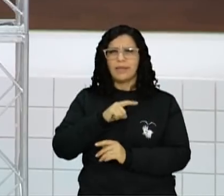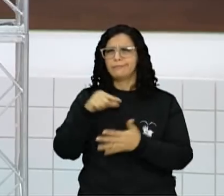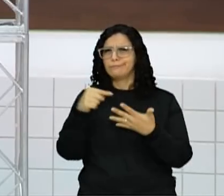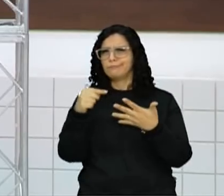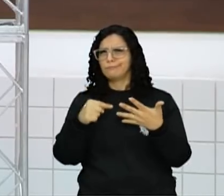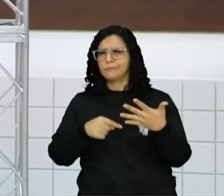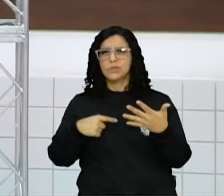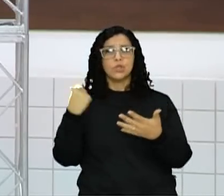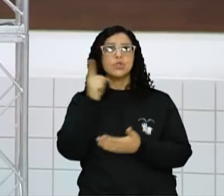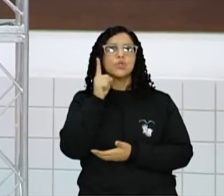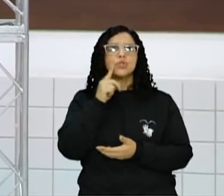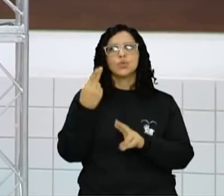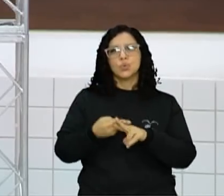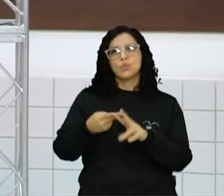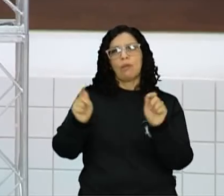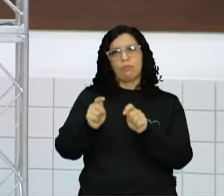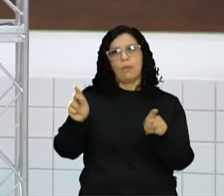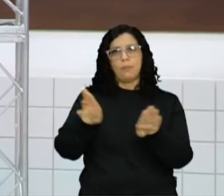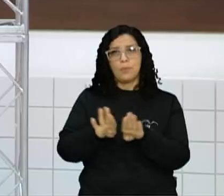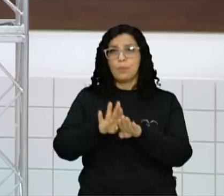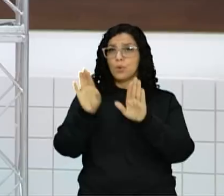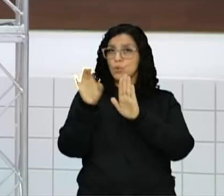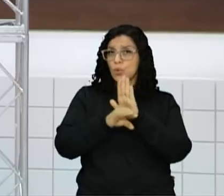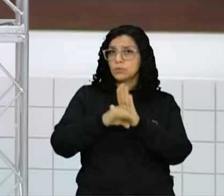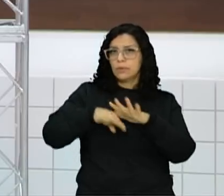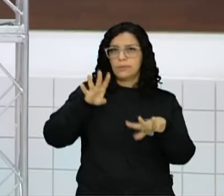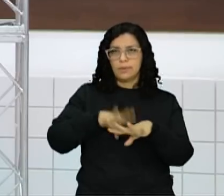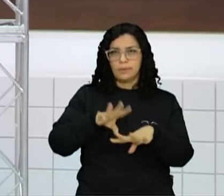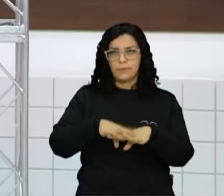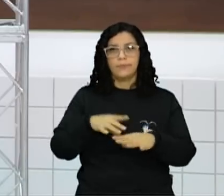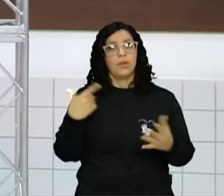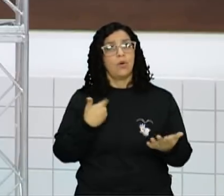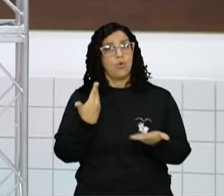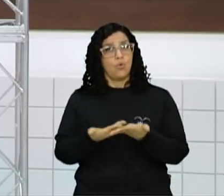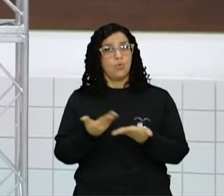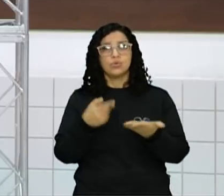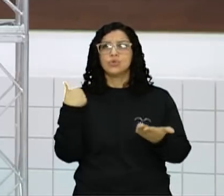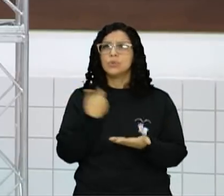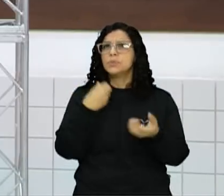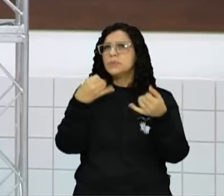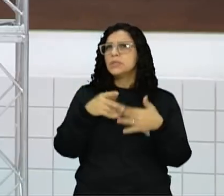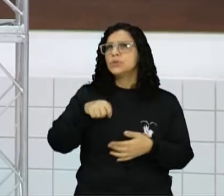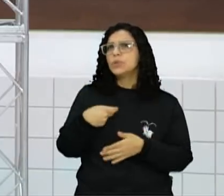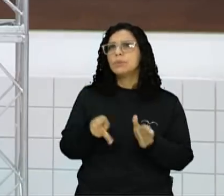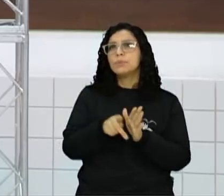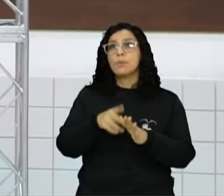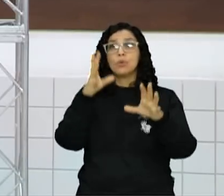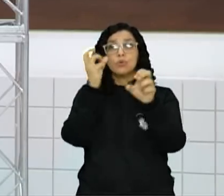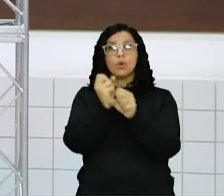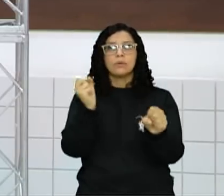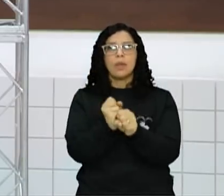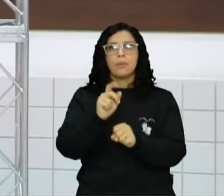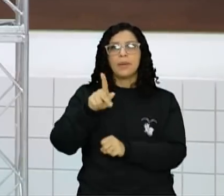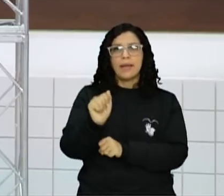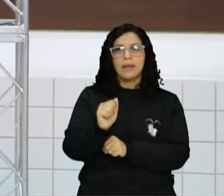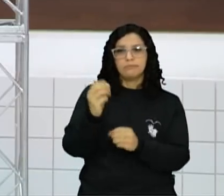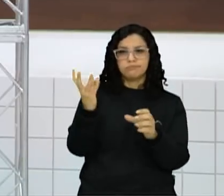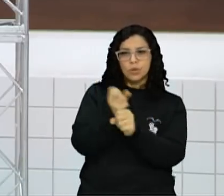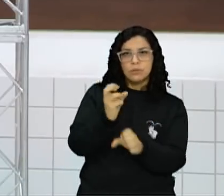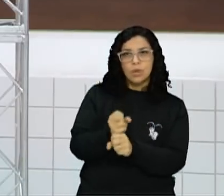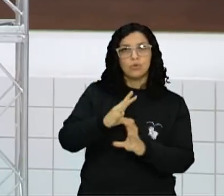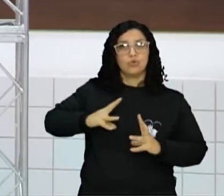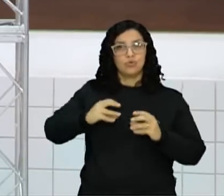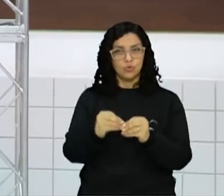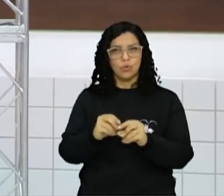situações cotidianas onde nós utilizamos esse conceito matemático. Na aula de hoje, nós vamos falar sobre a soma dos termos de uma PA,